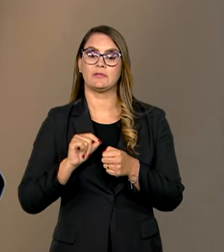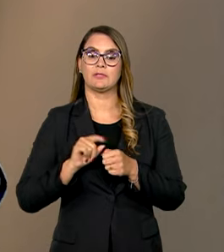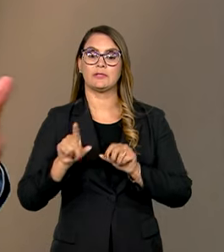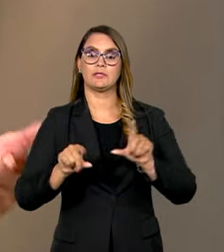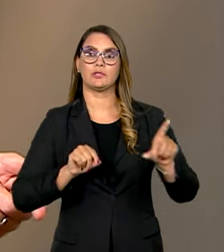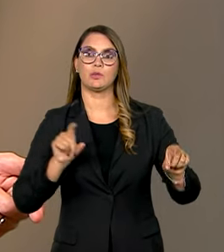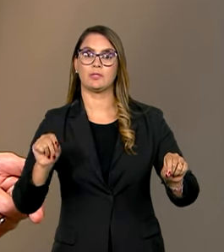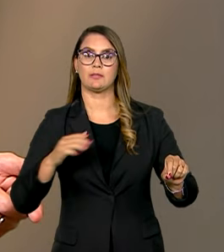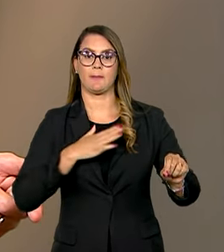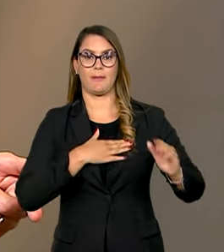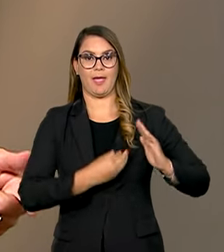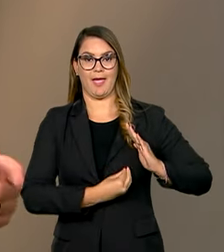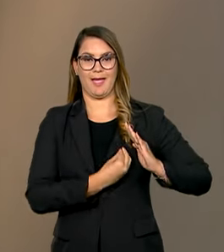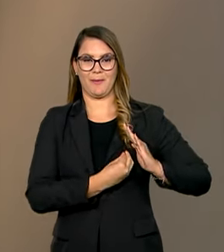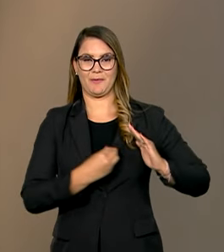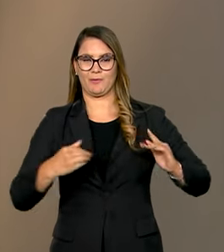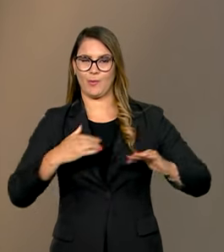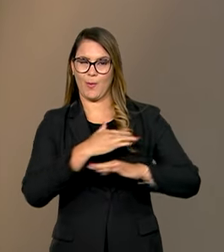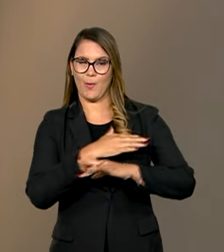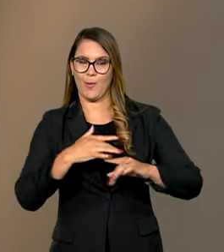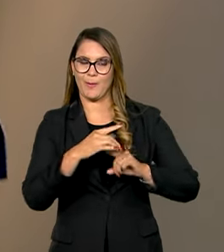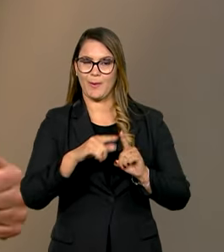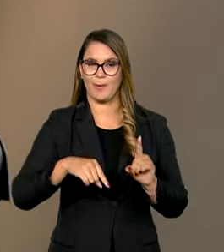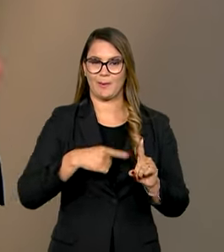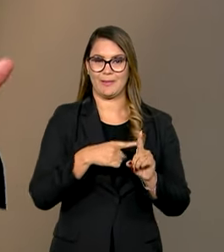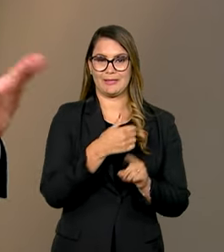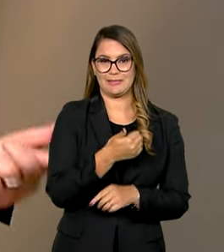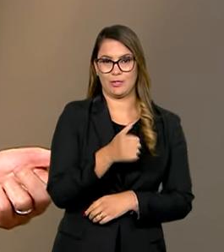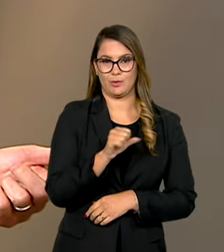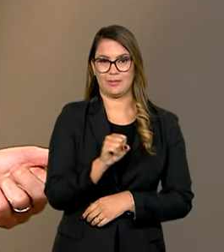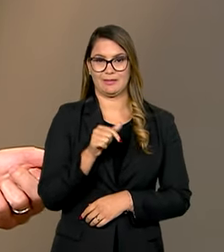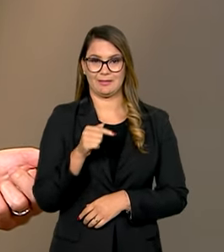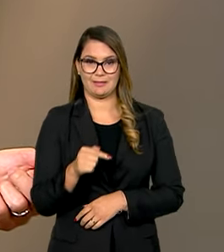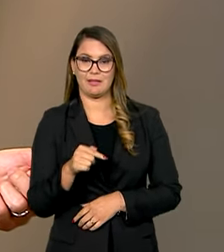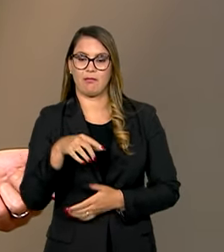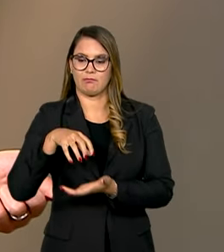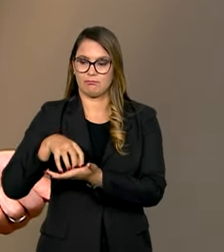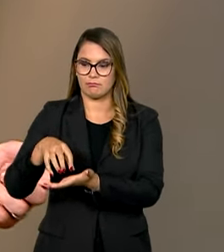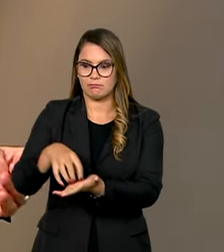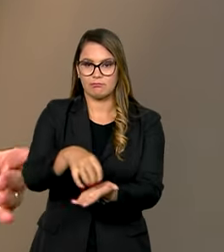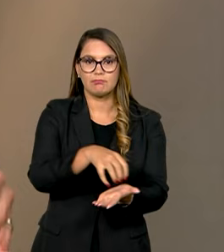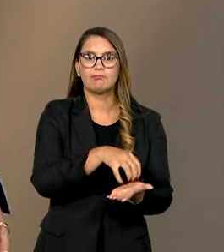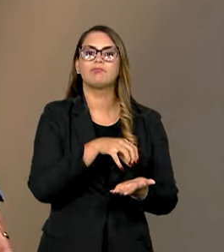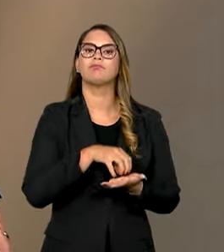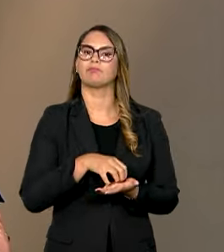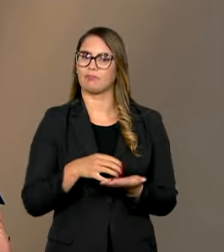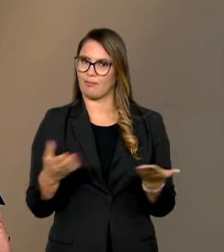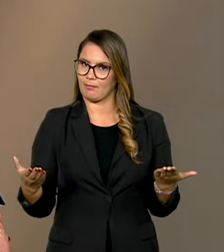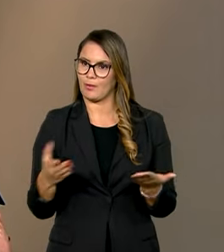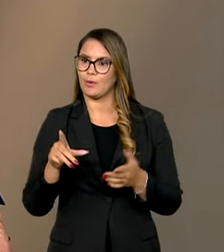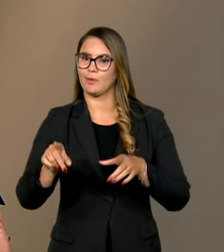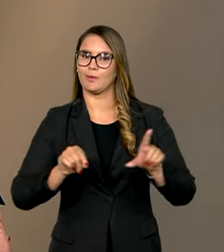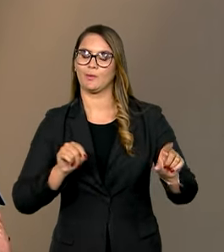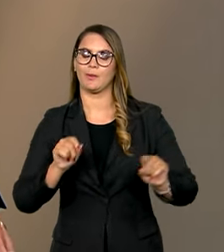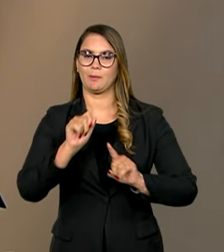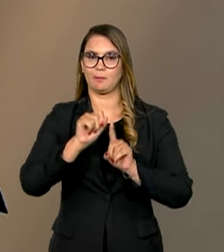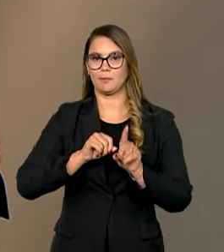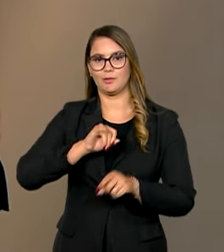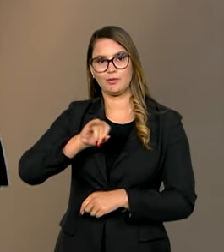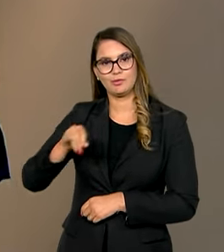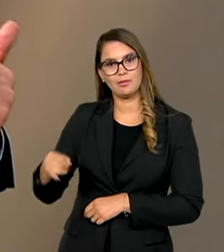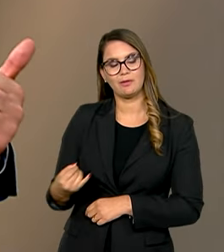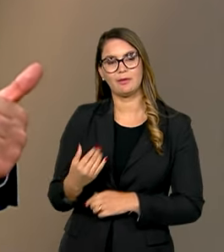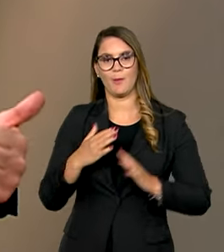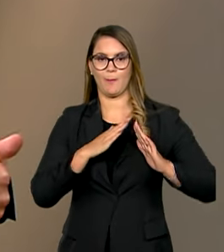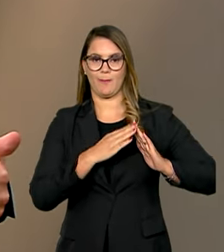seleção do Minha Casa Minha Vida Urbano de mais de 187.500 unidades habitacionais. Vamos fazer a seleção agora em janeiro do